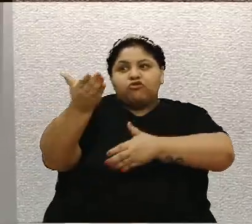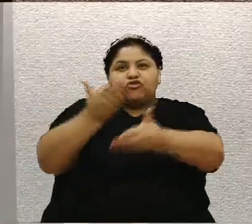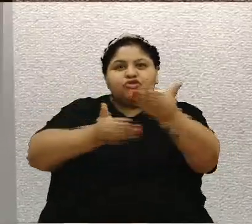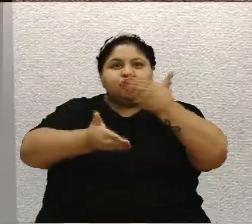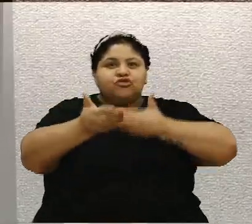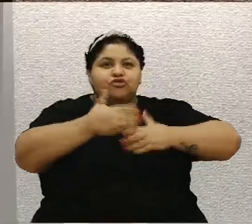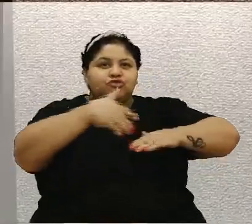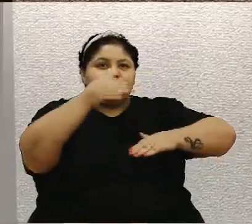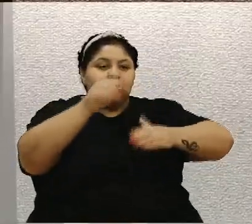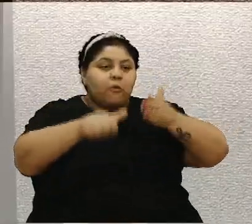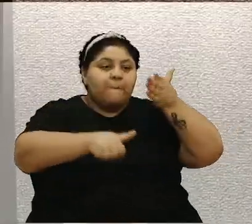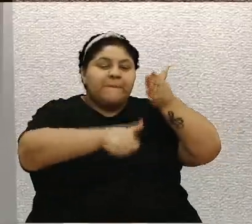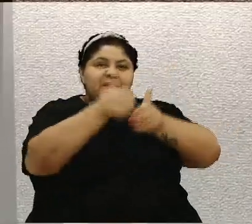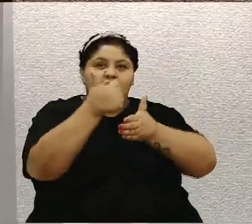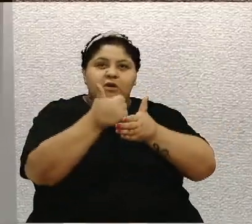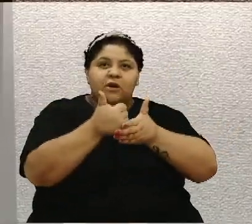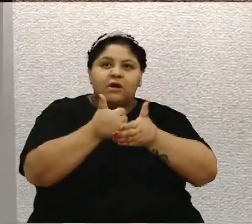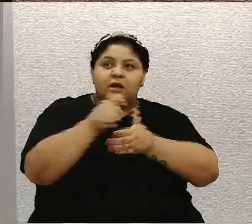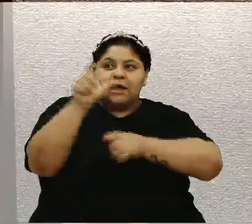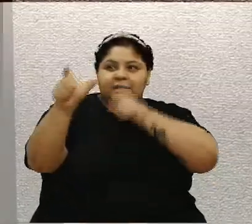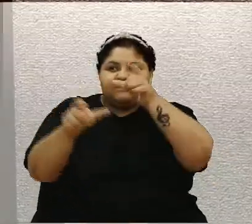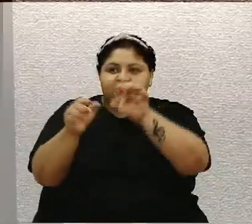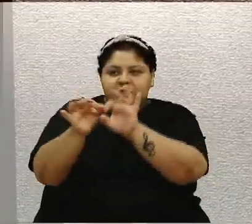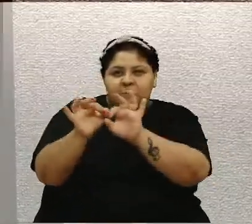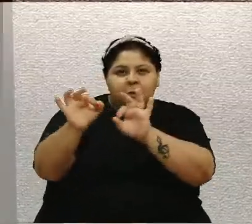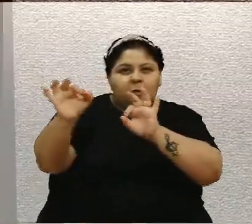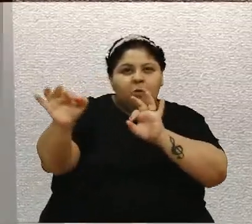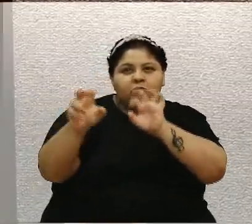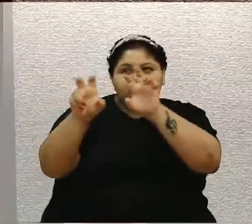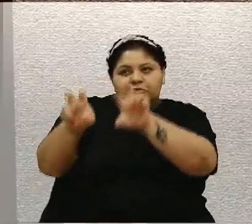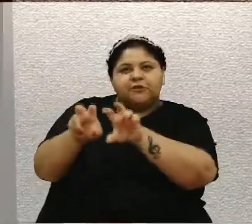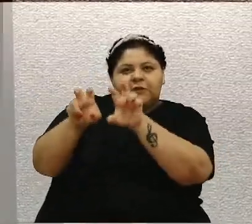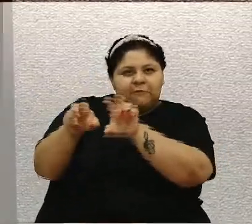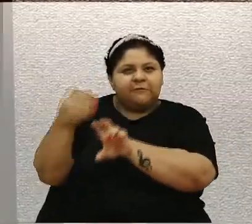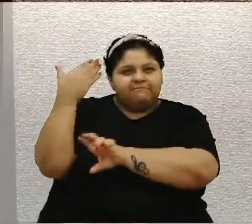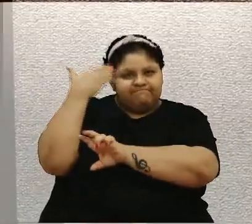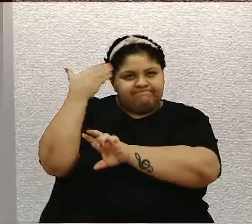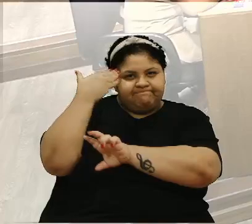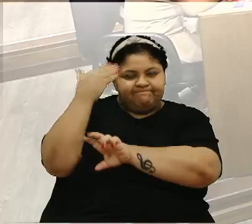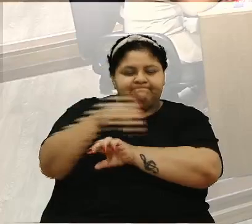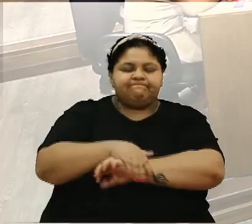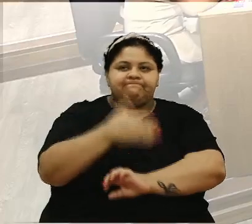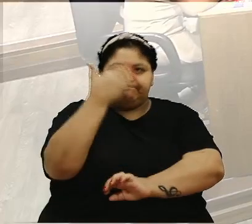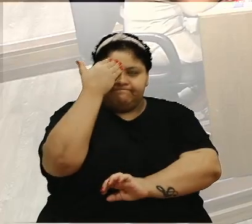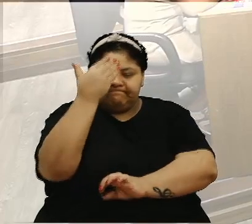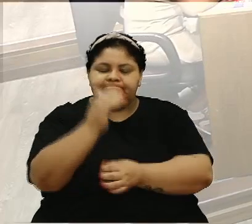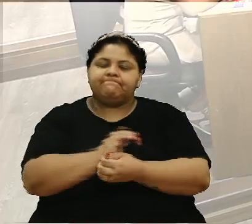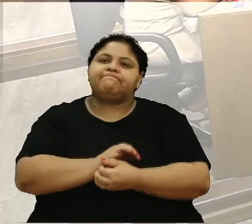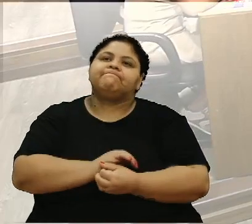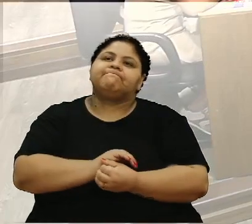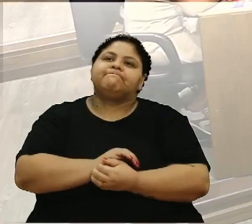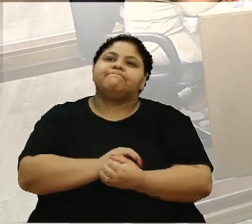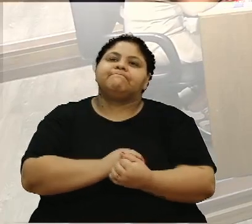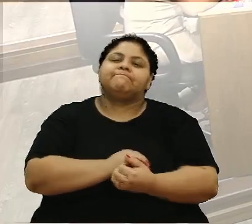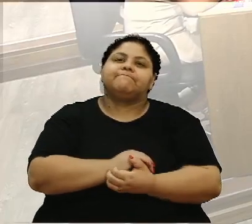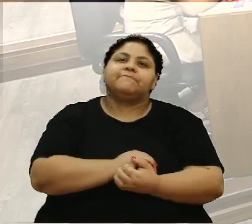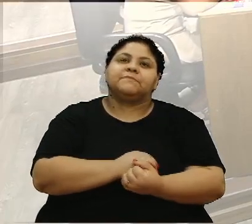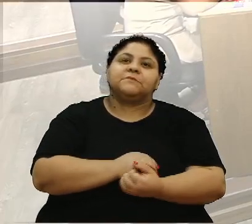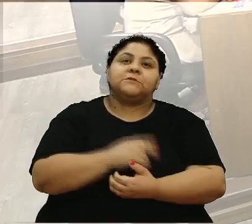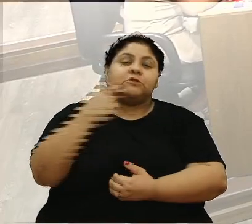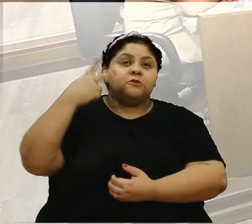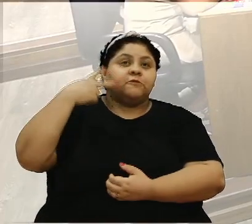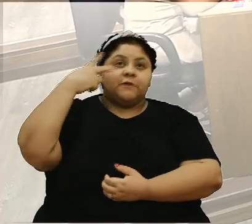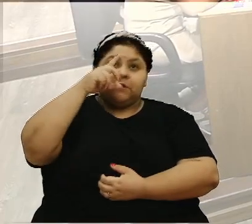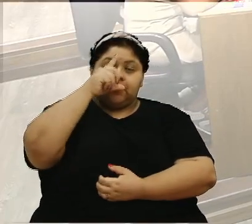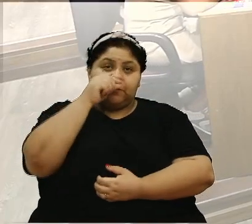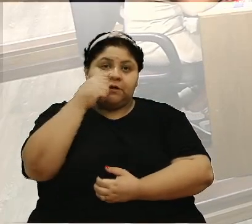mais efetiva esse povo que está bem distante da área central. Obrigado. Inclusive, vereador Fantinel, se o senhor se recordar,